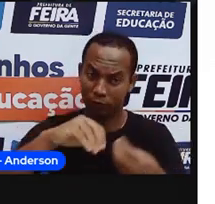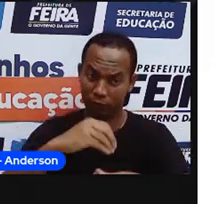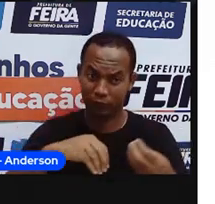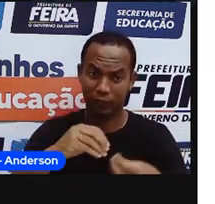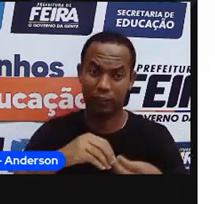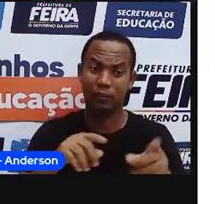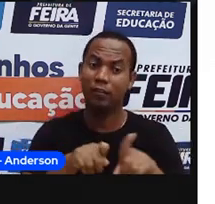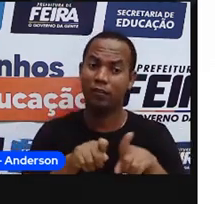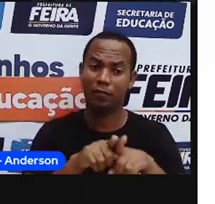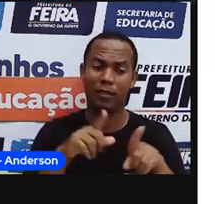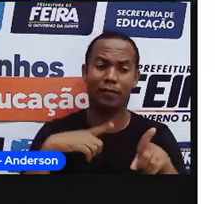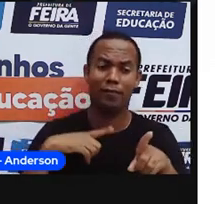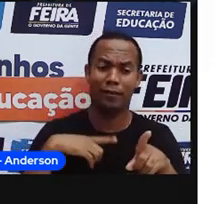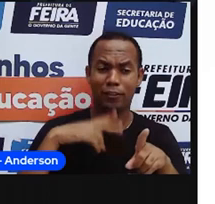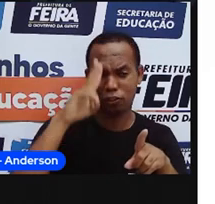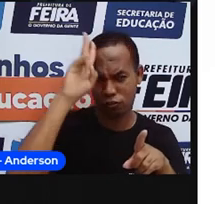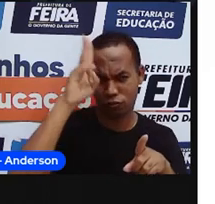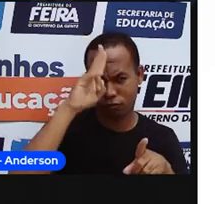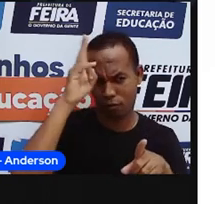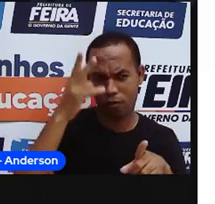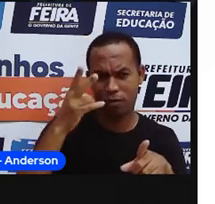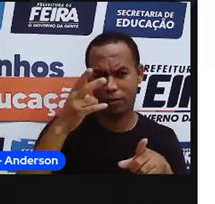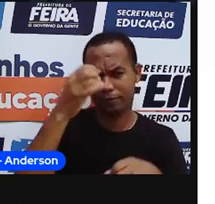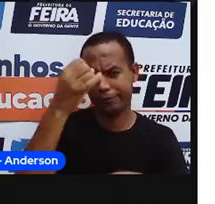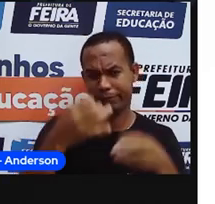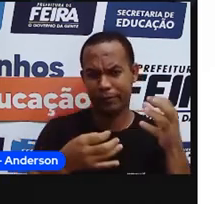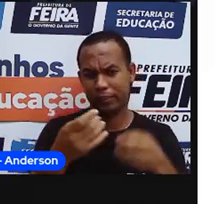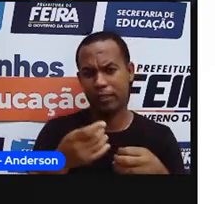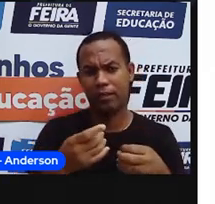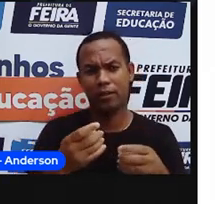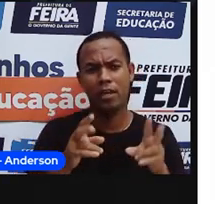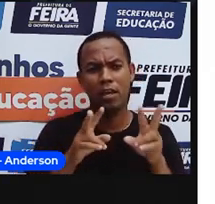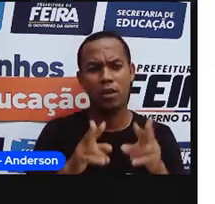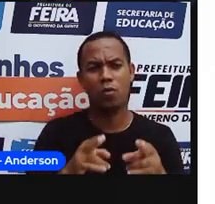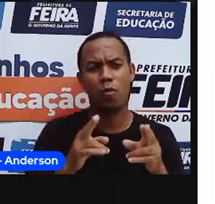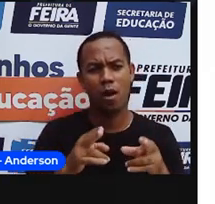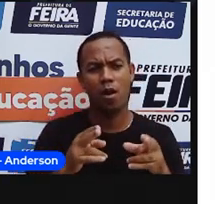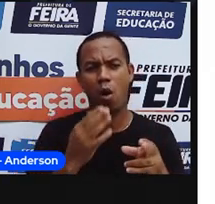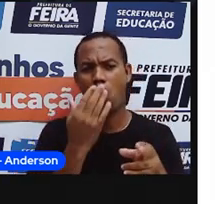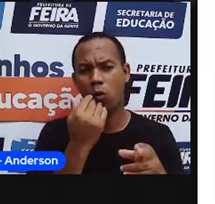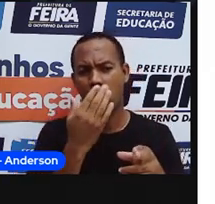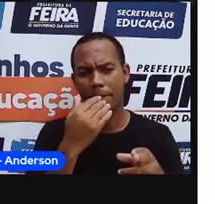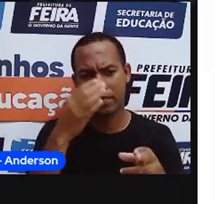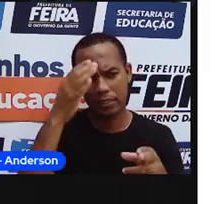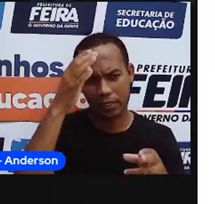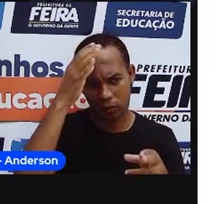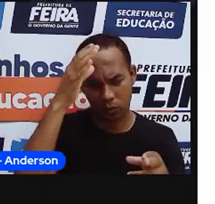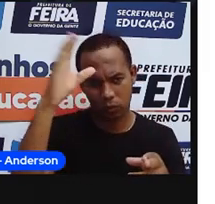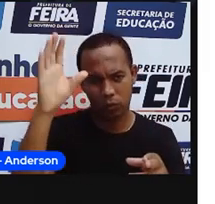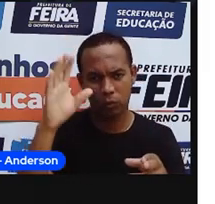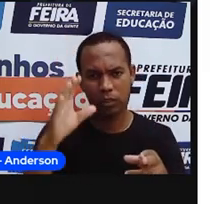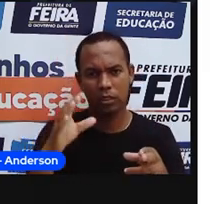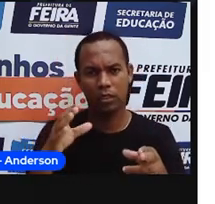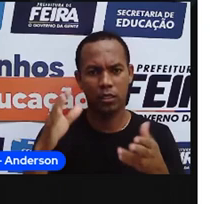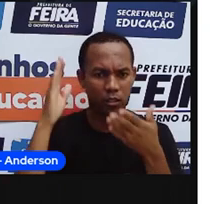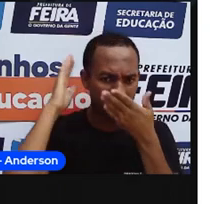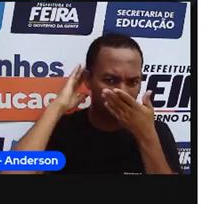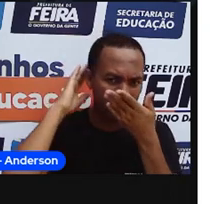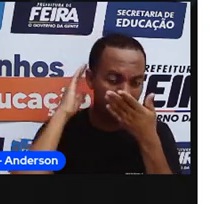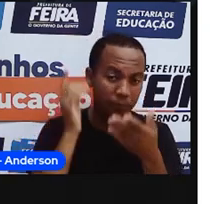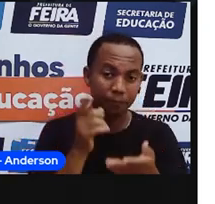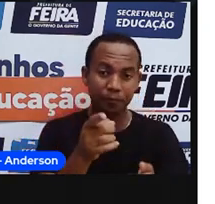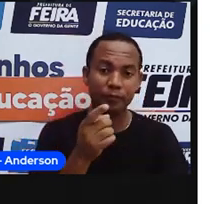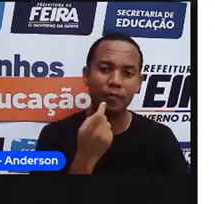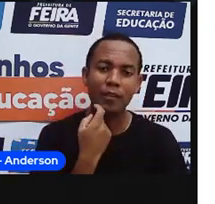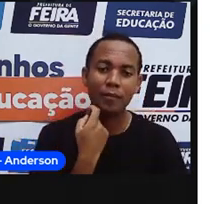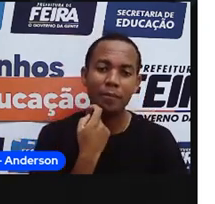que contam uma história, né? Como é o caso do quê? Da culinária indígena. E aí a gente tem uma foto do quê? Um peixe